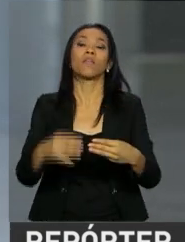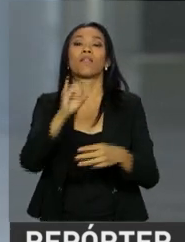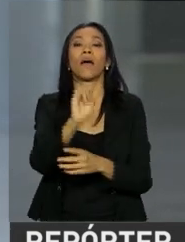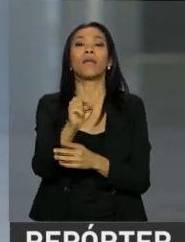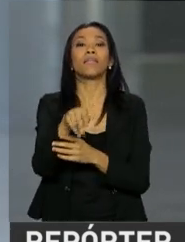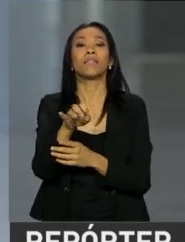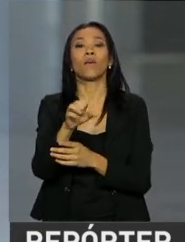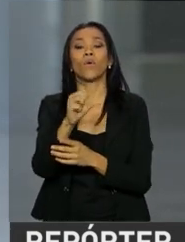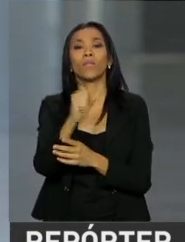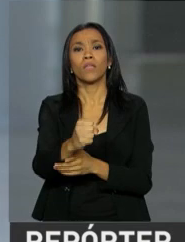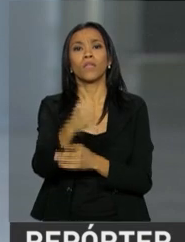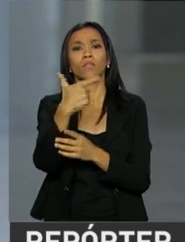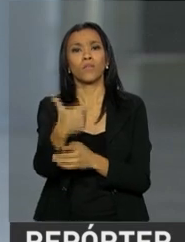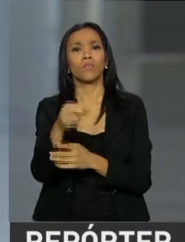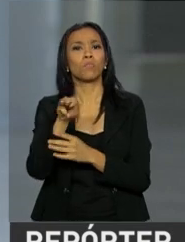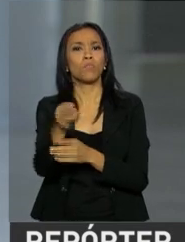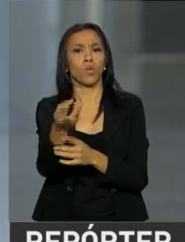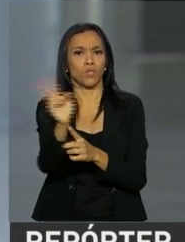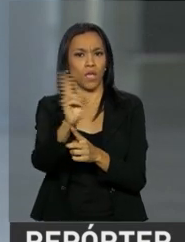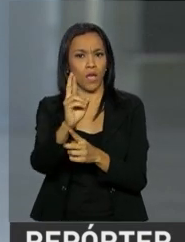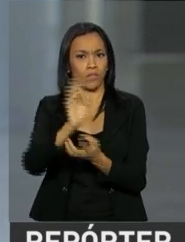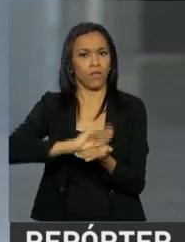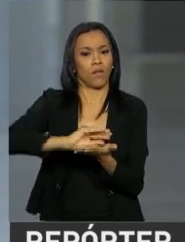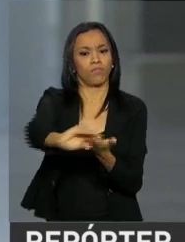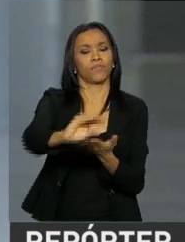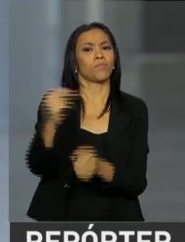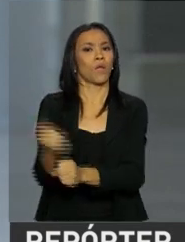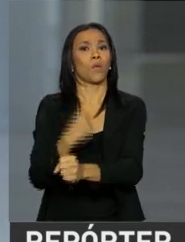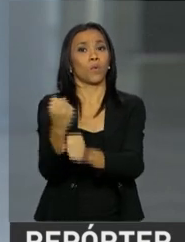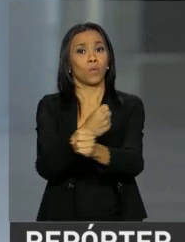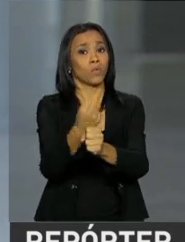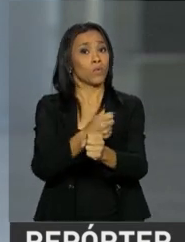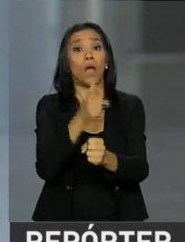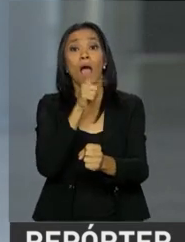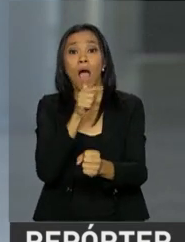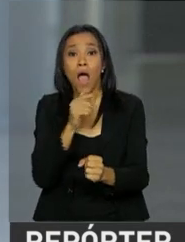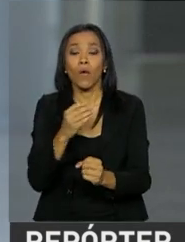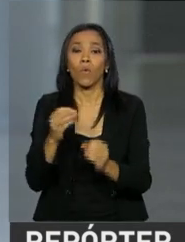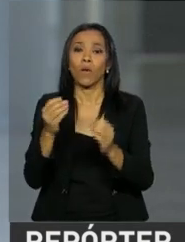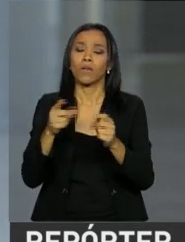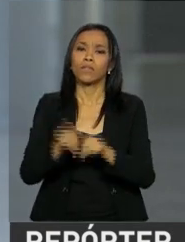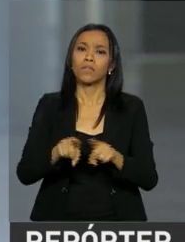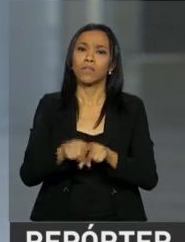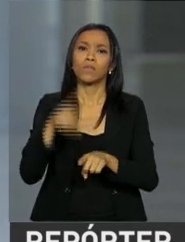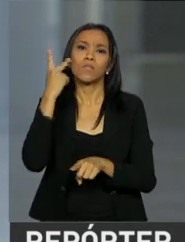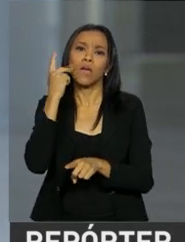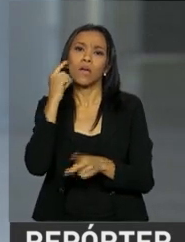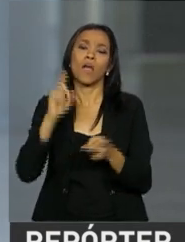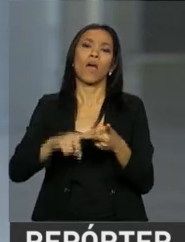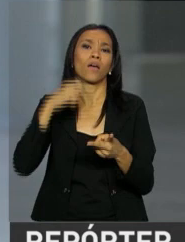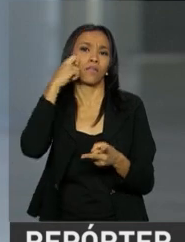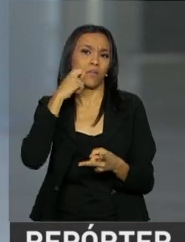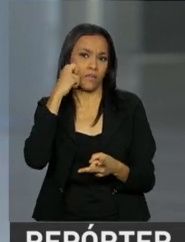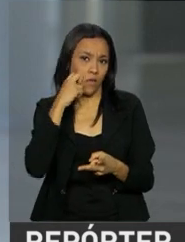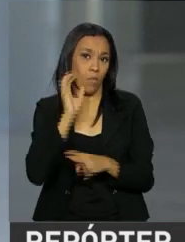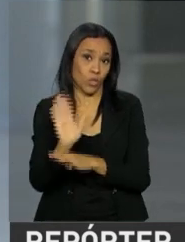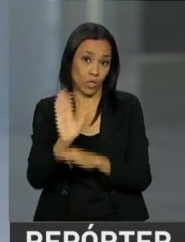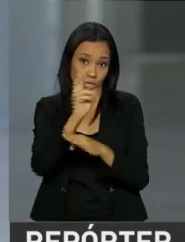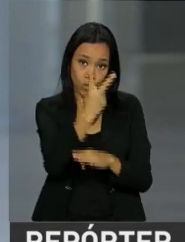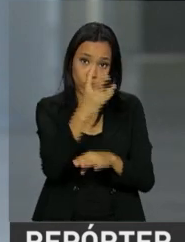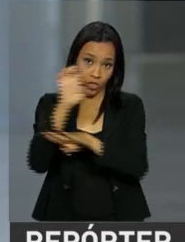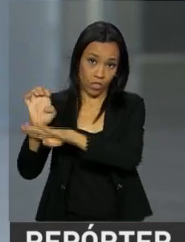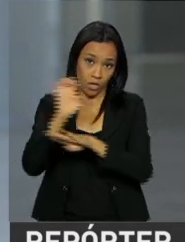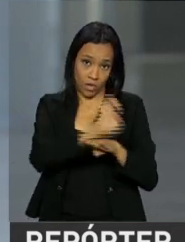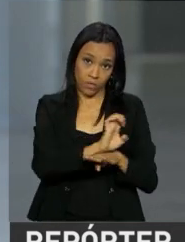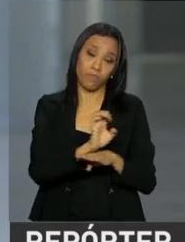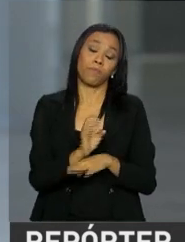de reais que vão para execução de obras de abastecimento de água no Ceará e no Rio Grande do Norte. Esses aportes que